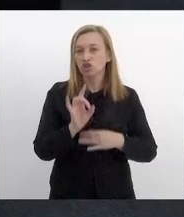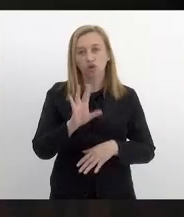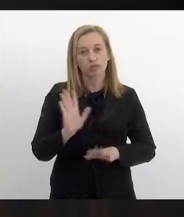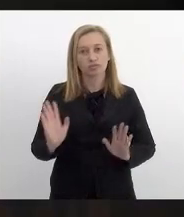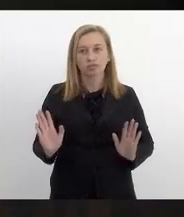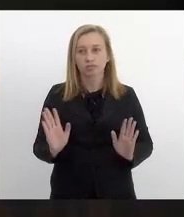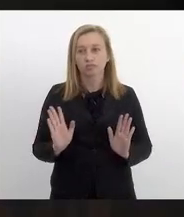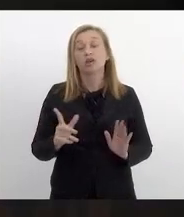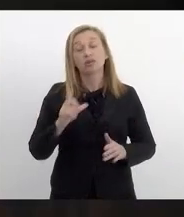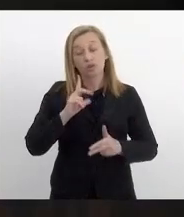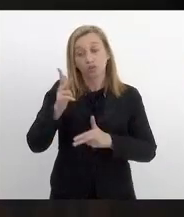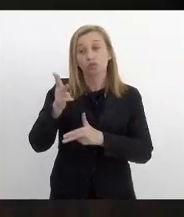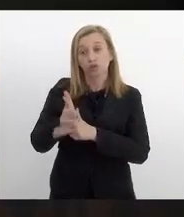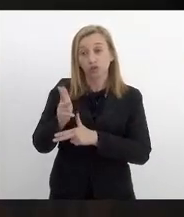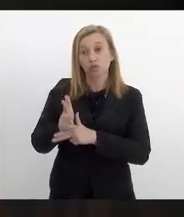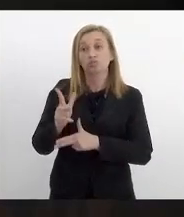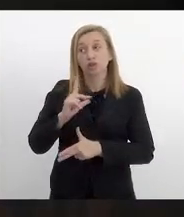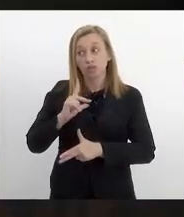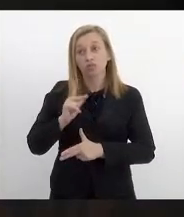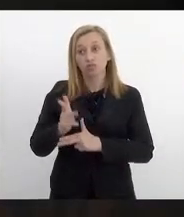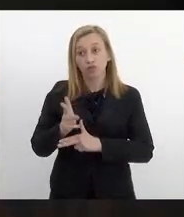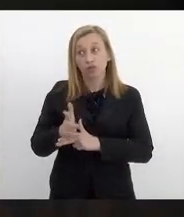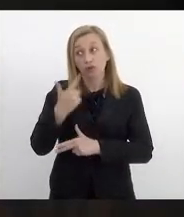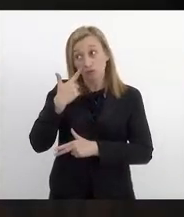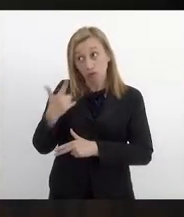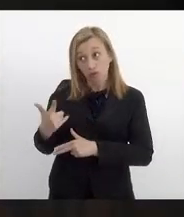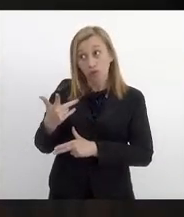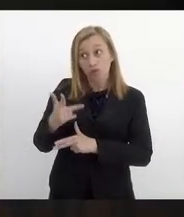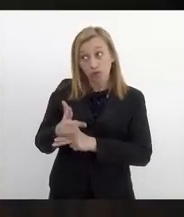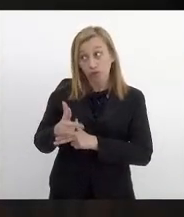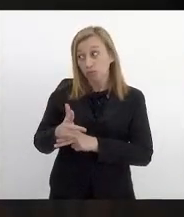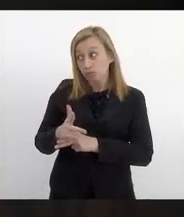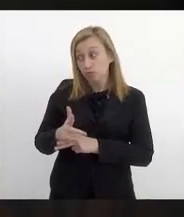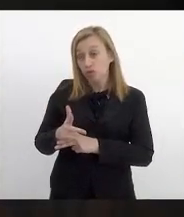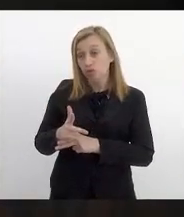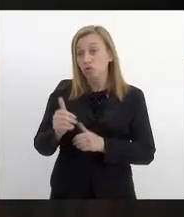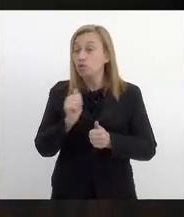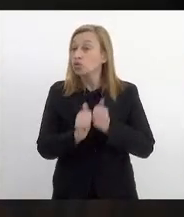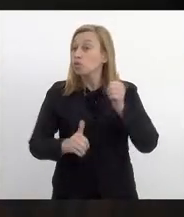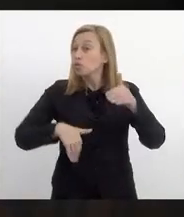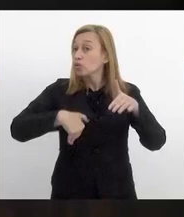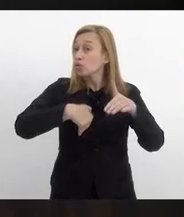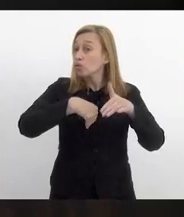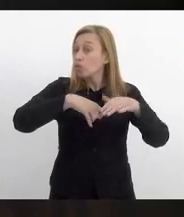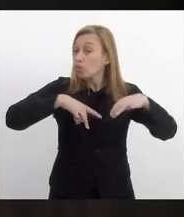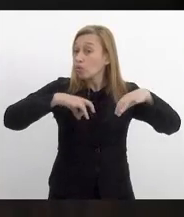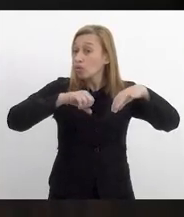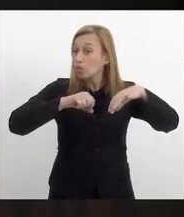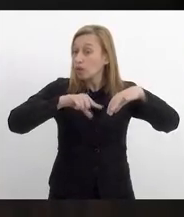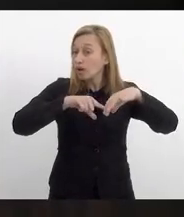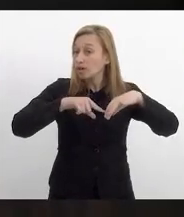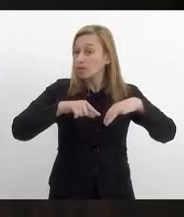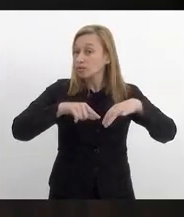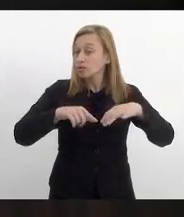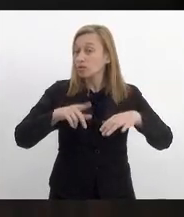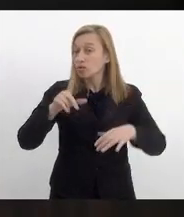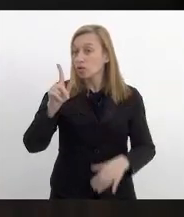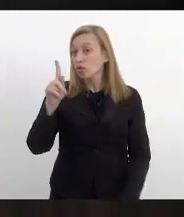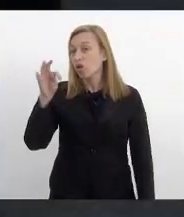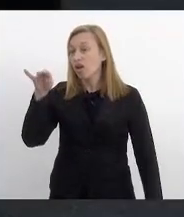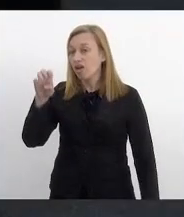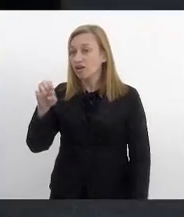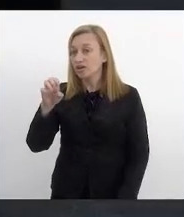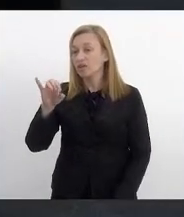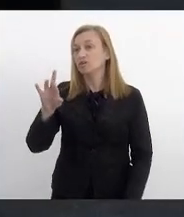Tem um vídeo. Vossa Excelência vai ver um vídeo que o goleiro sai e que há uma invasão da área.